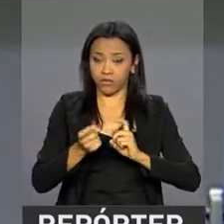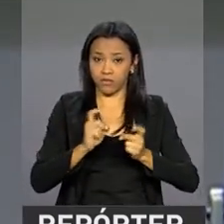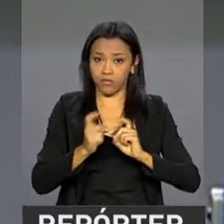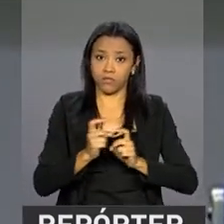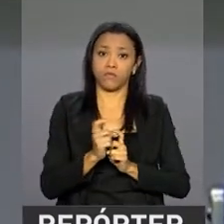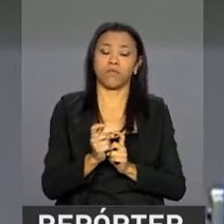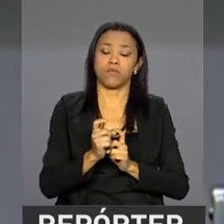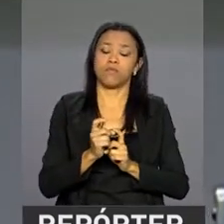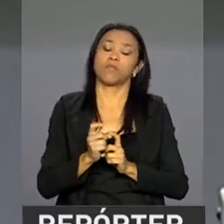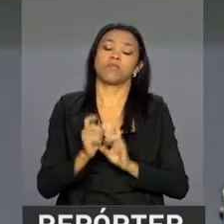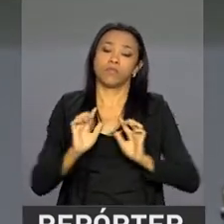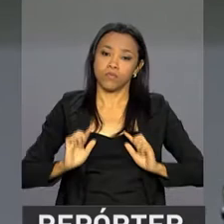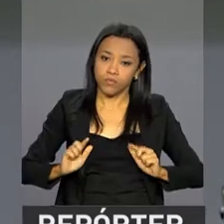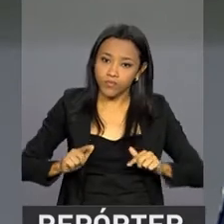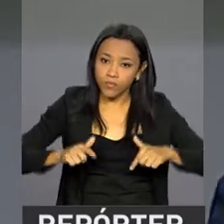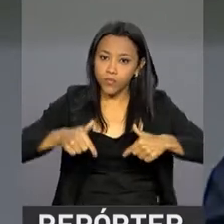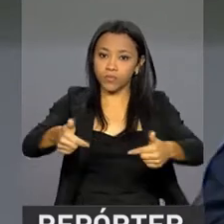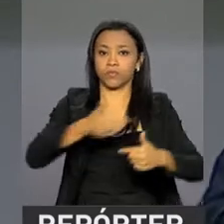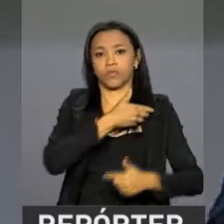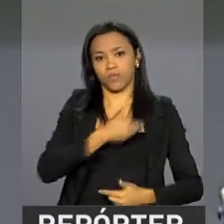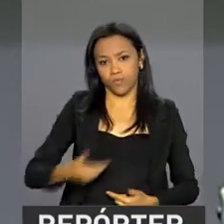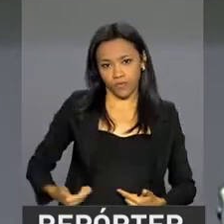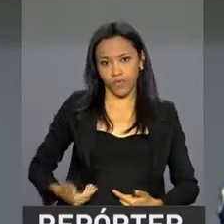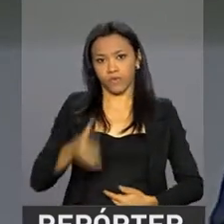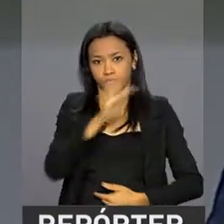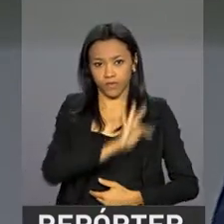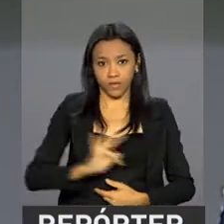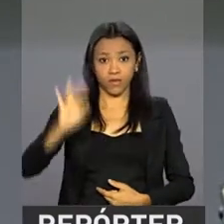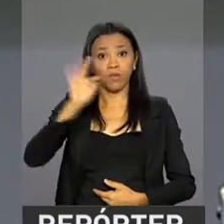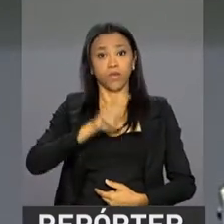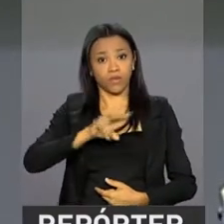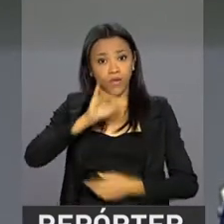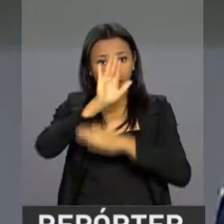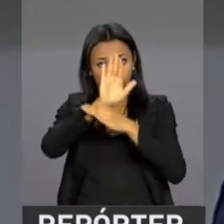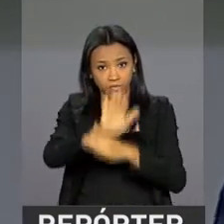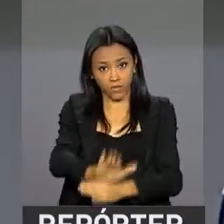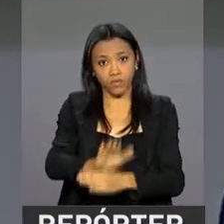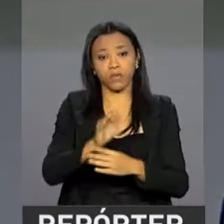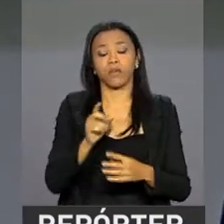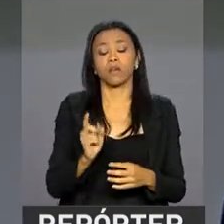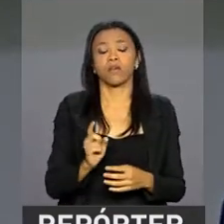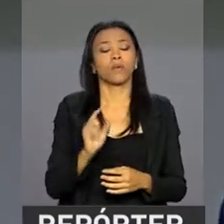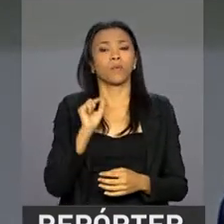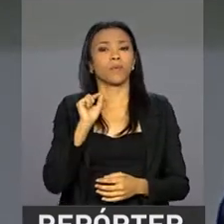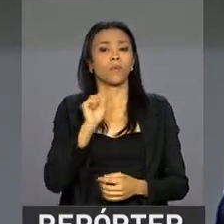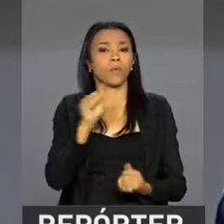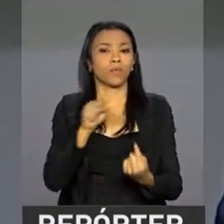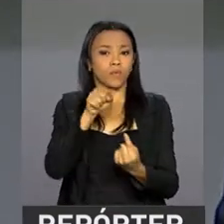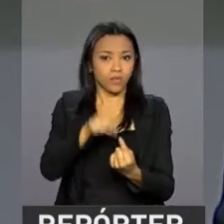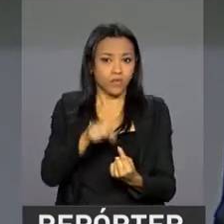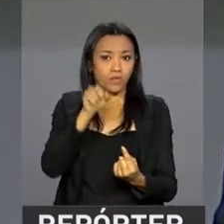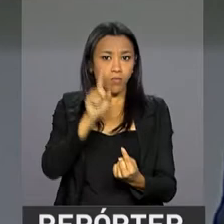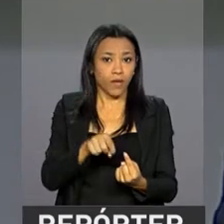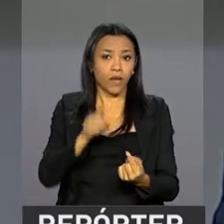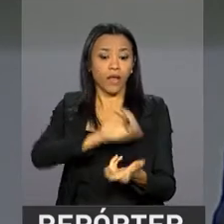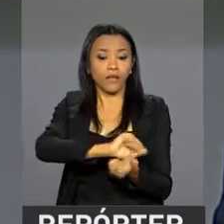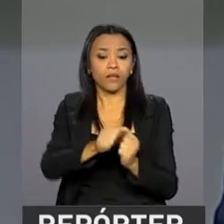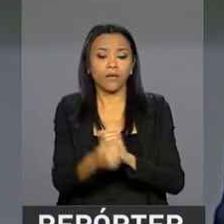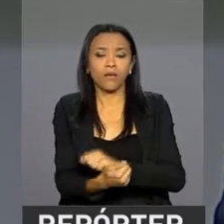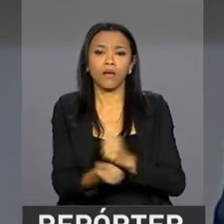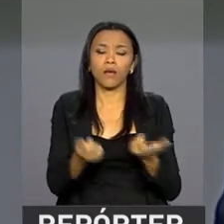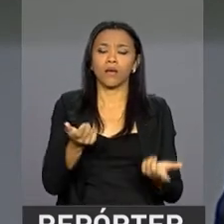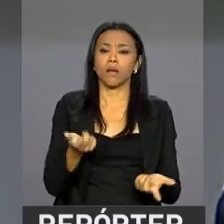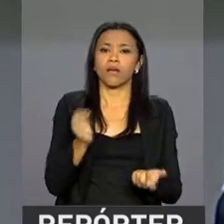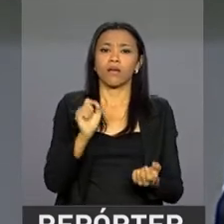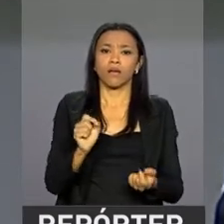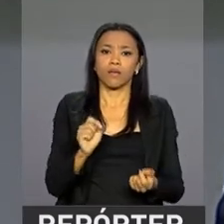do governo federal, né, e contribuem de imediato, inclusive também, para a adequação das nossas despesas ao